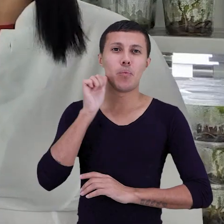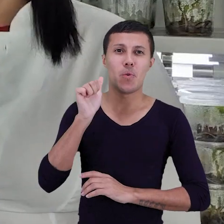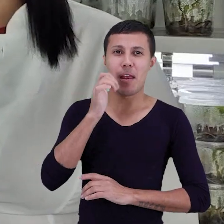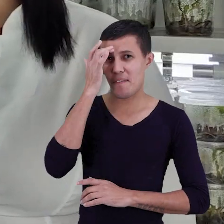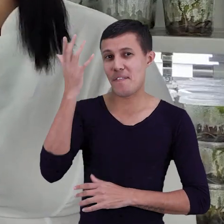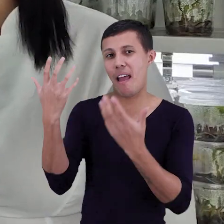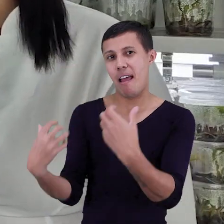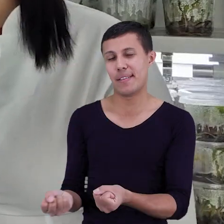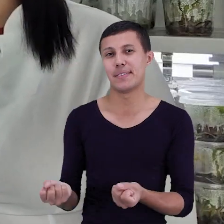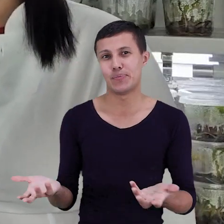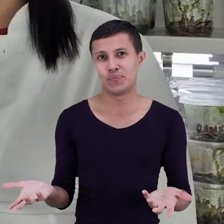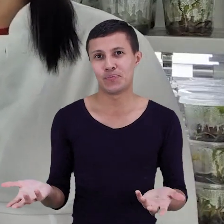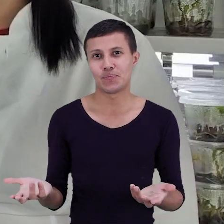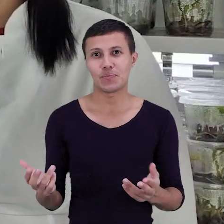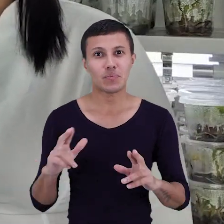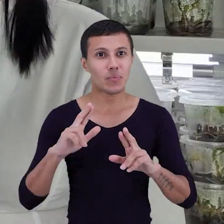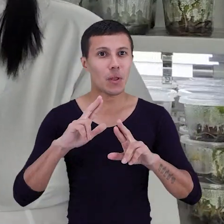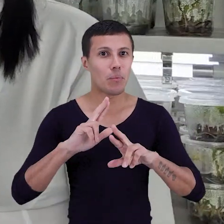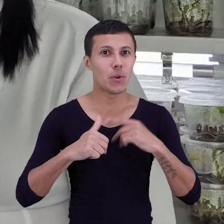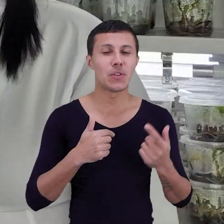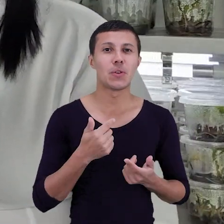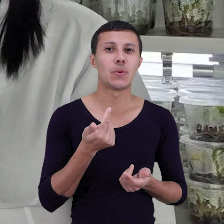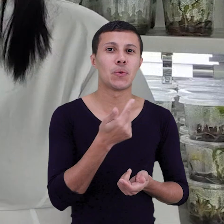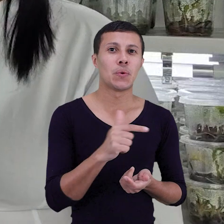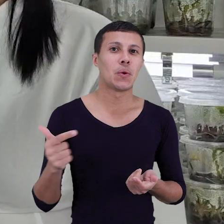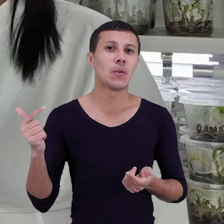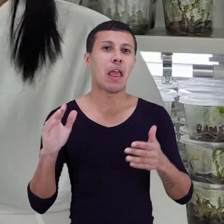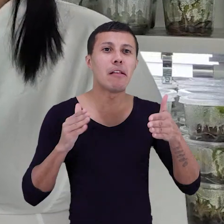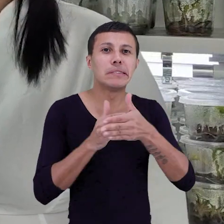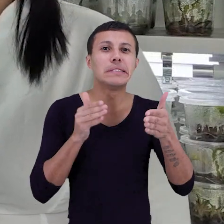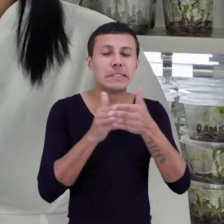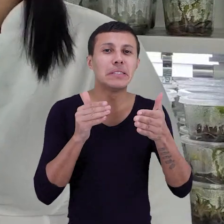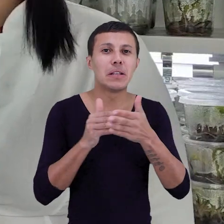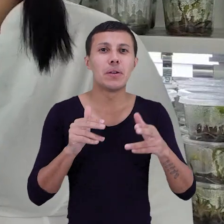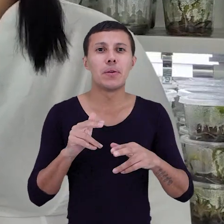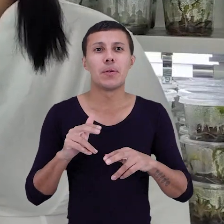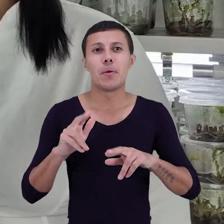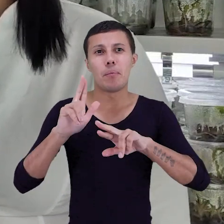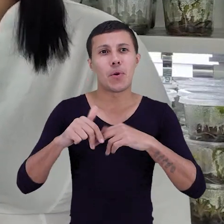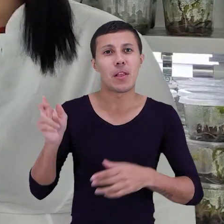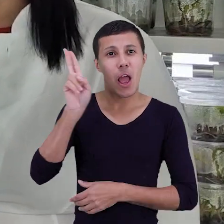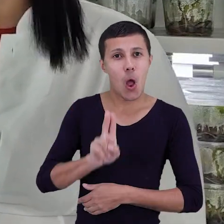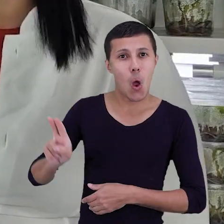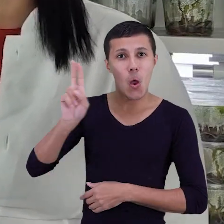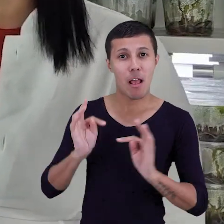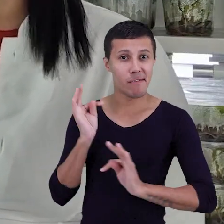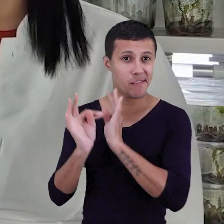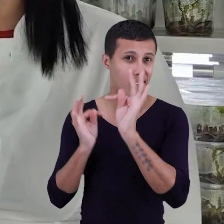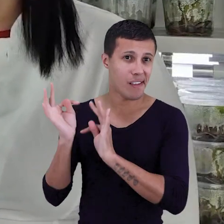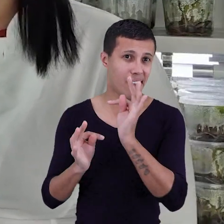essa aceitação, né? Então, a gente já não tem mais essa barreira por estar utilizando essa